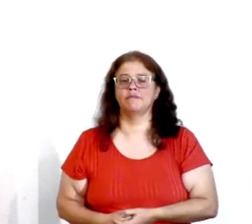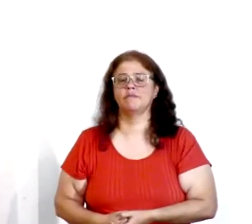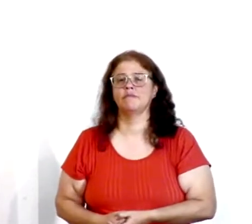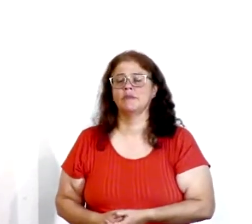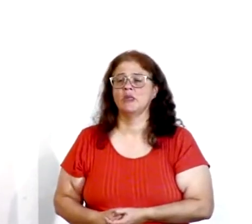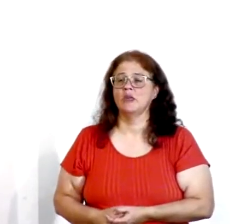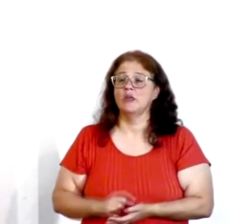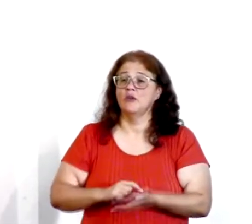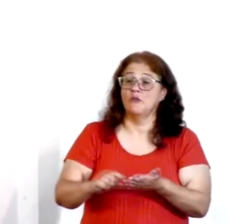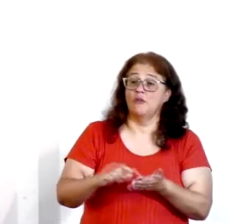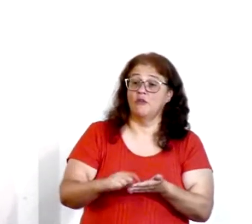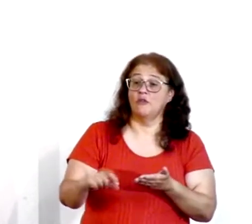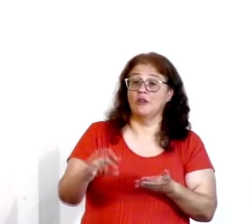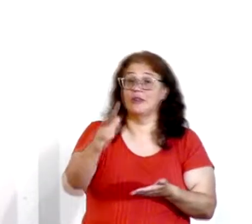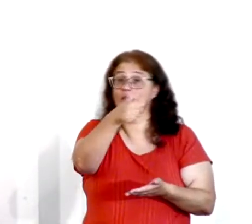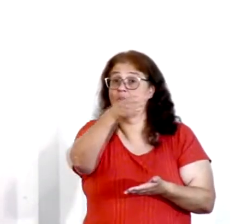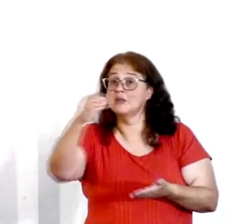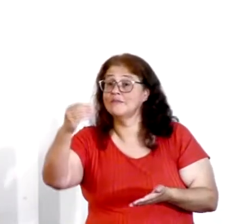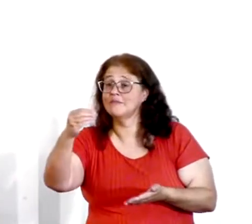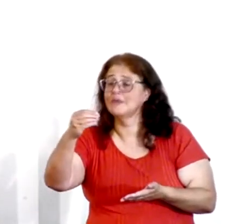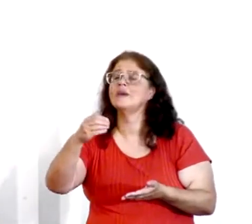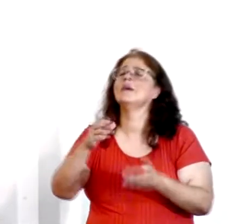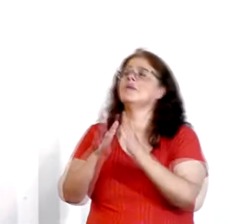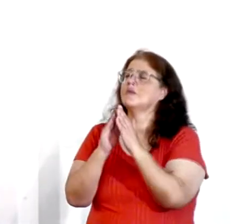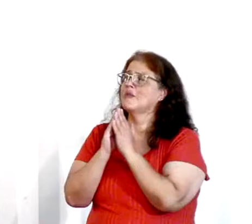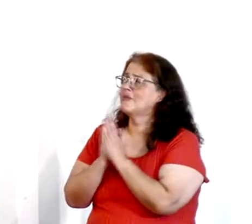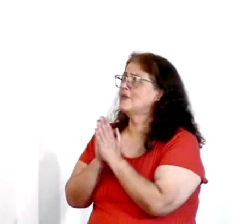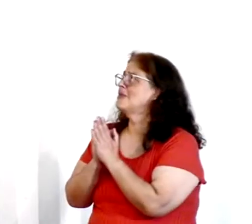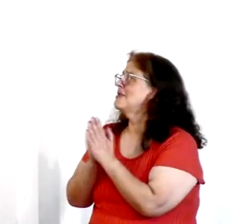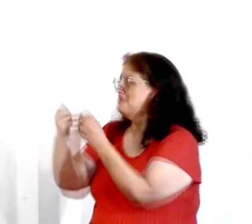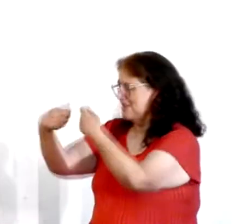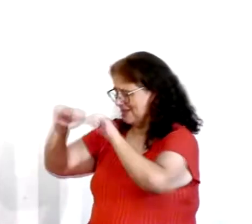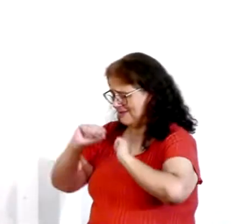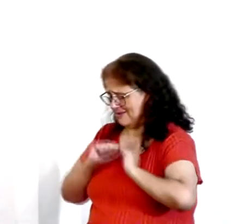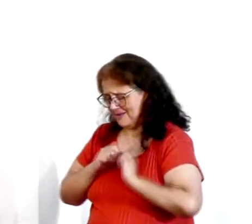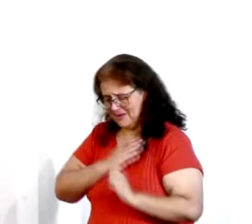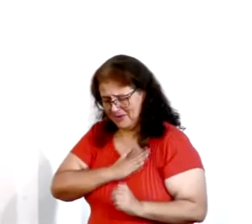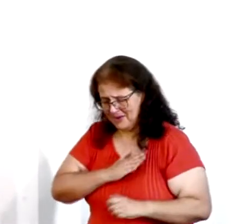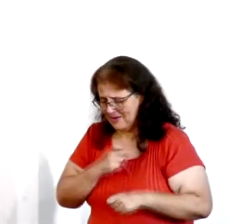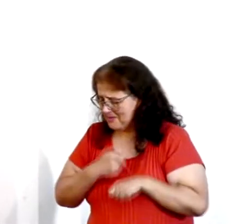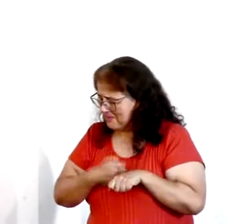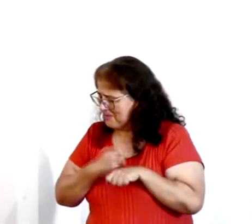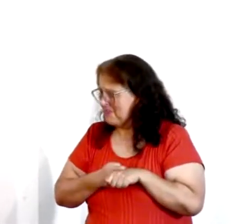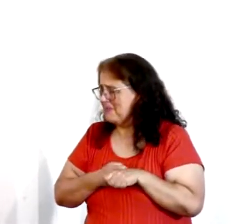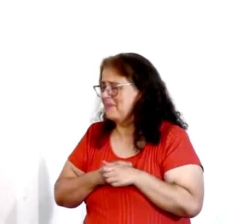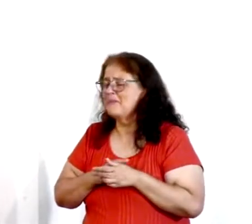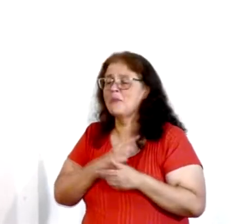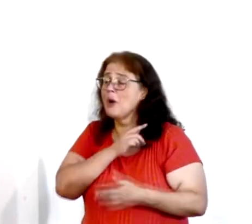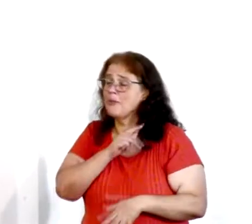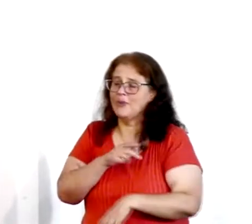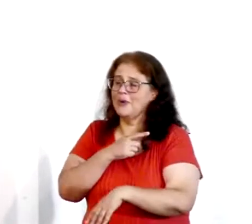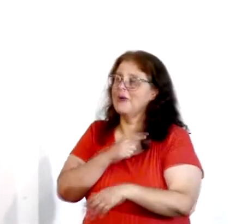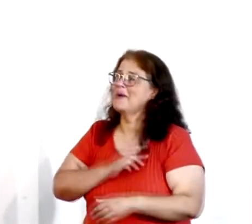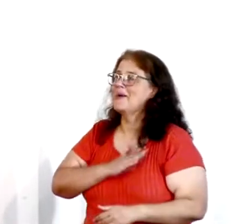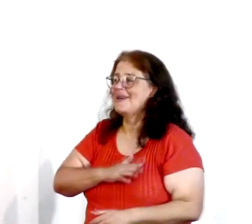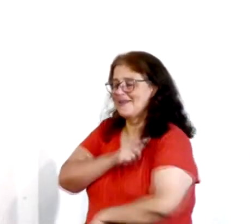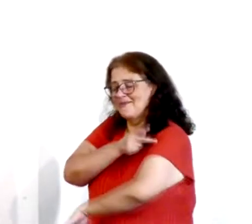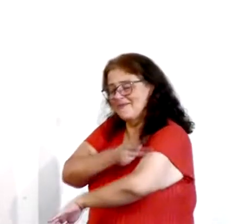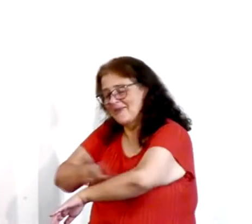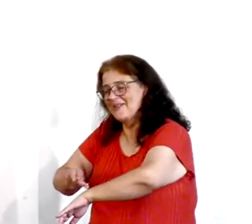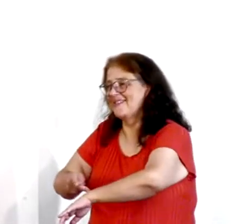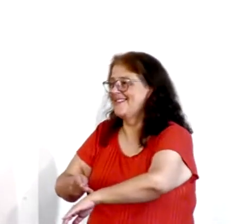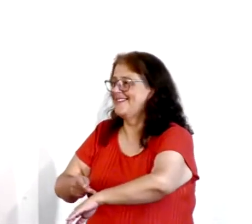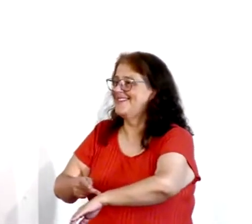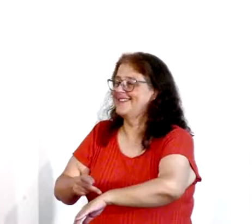versículo 10 diz: cria em mim, ó Deus, um coração puro, e renova dentro de mim um